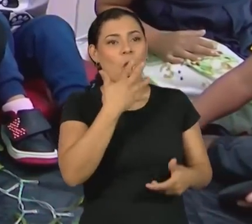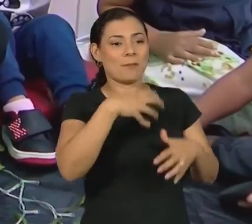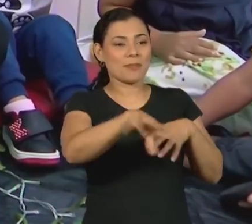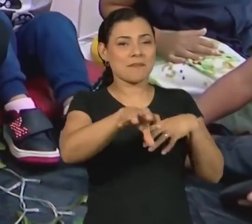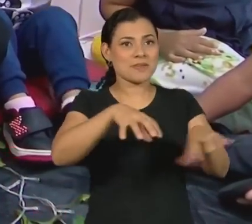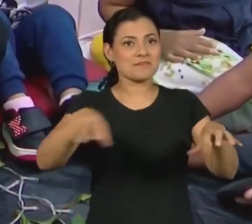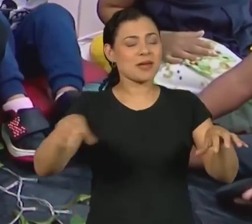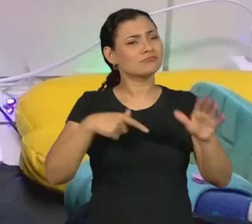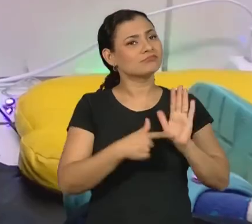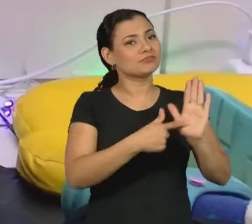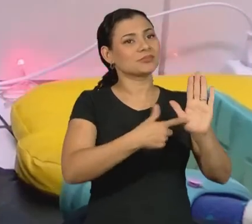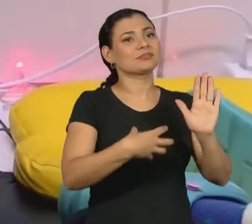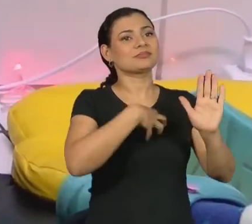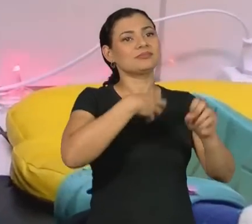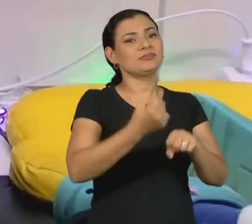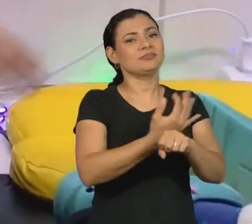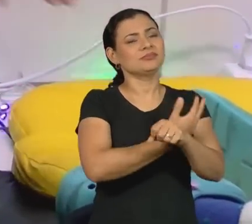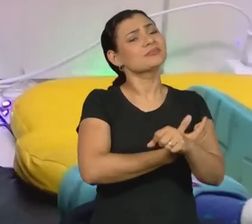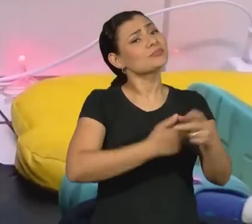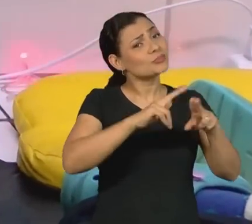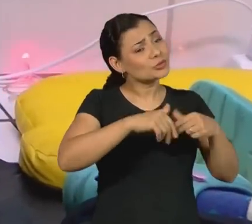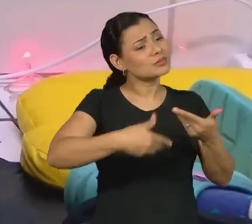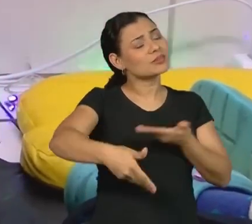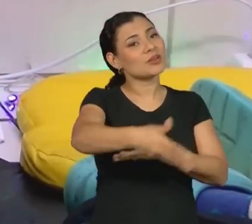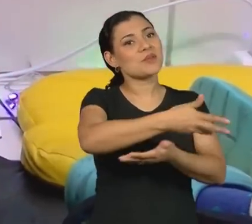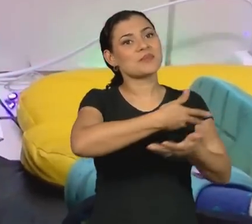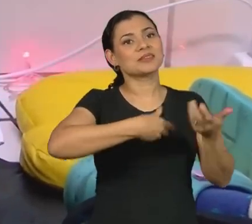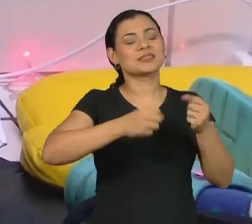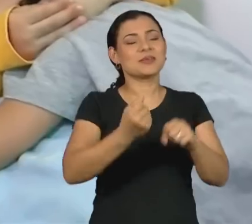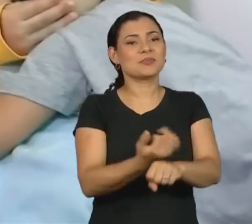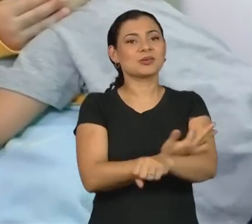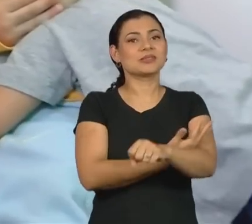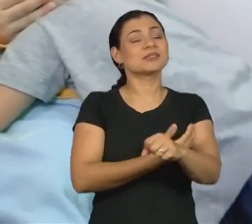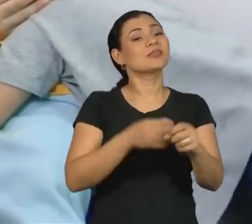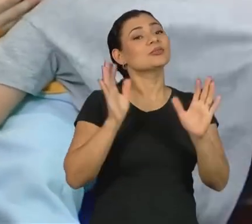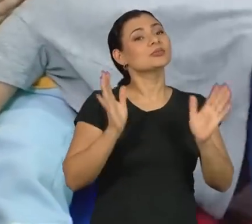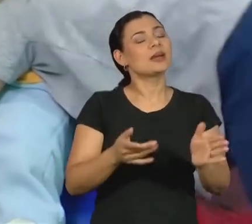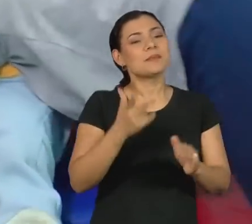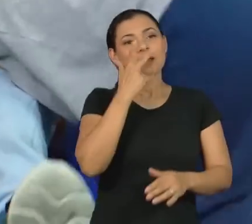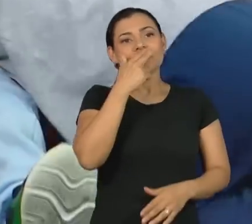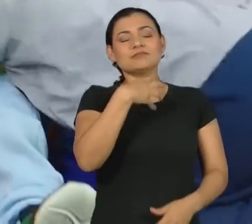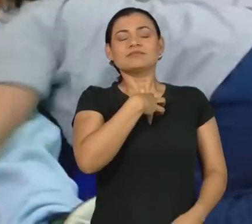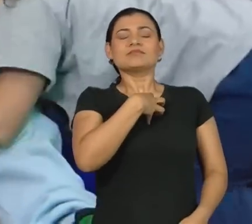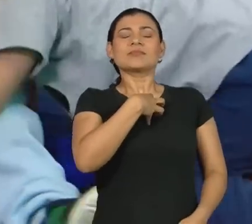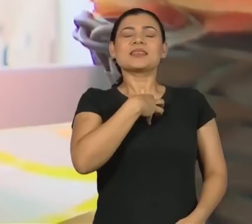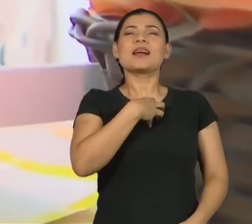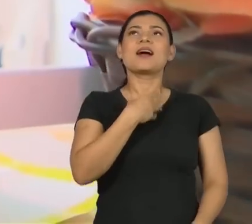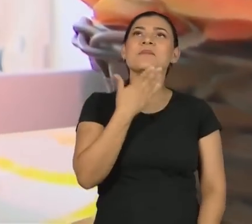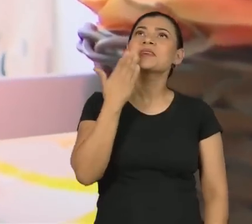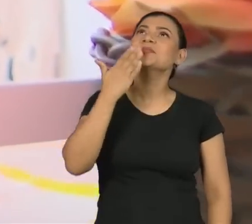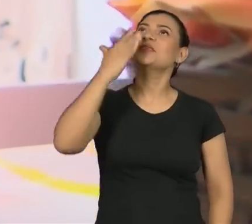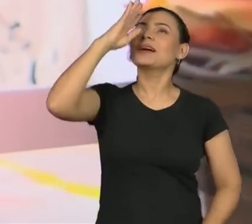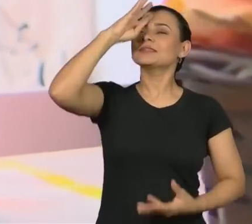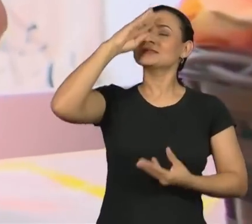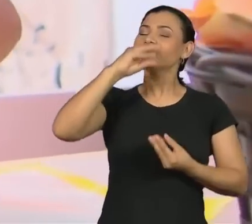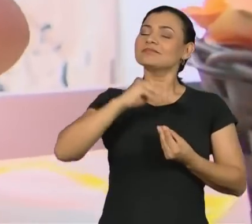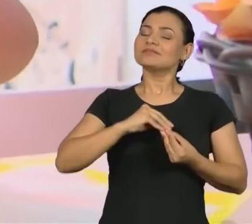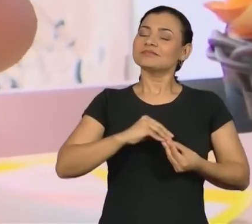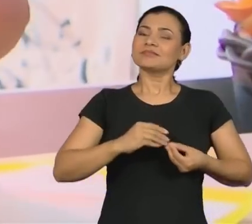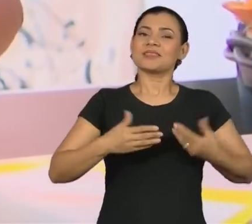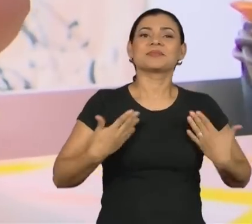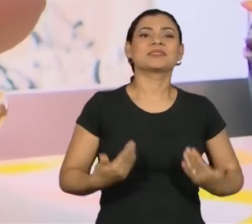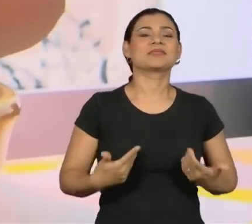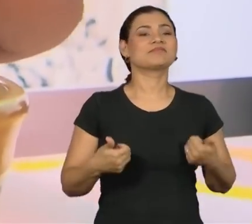que sentimos e, ao compartilhar essas emoções, elas se tornam mais fáceis de entender. E até me deixou um pouco